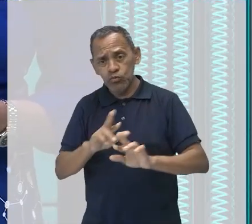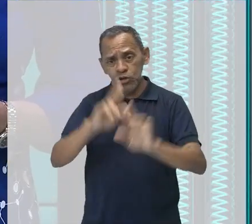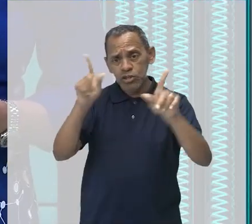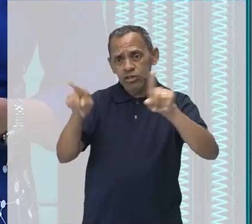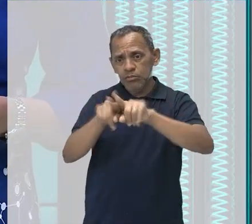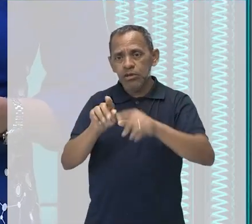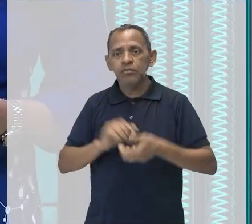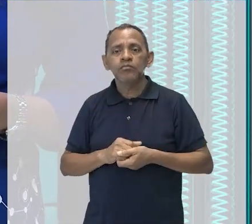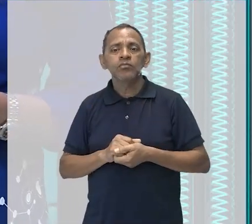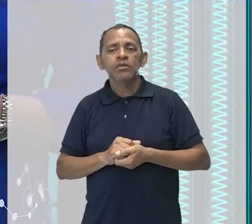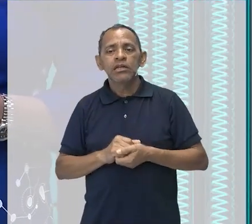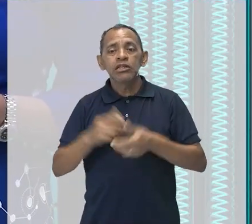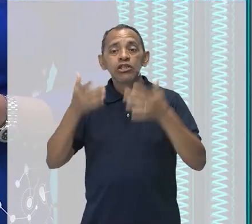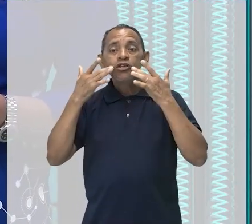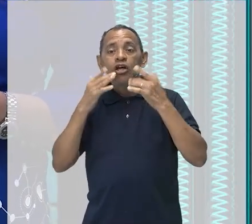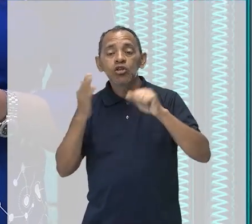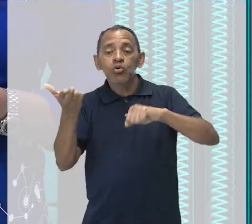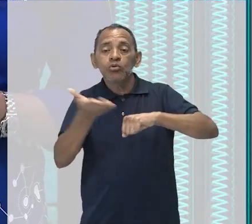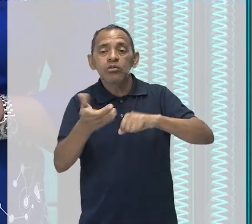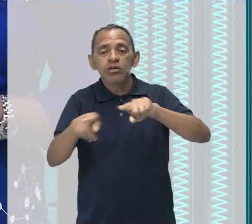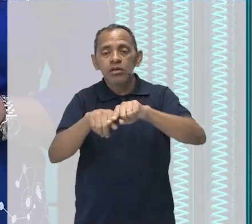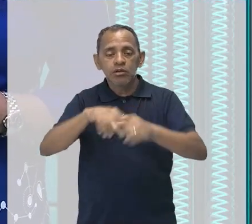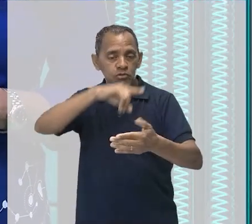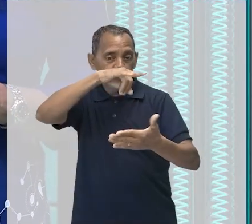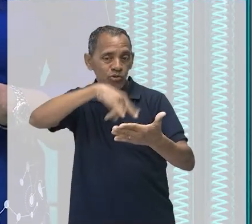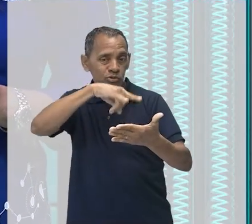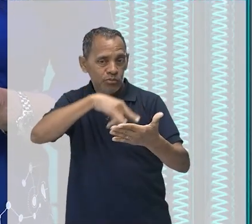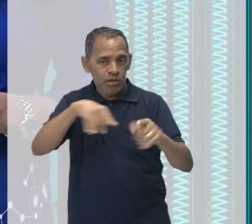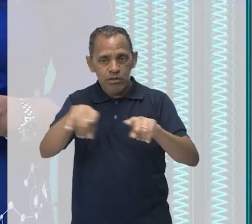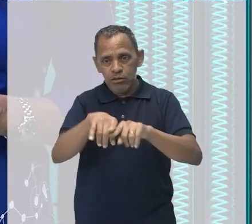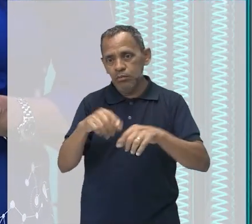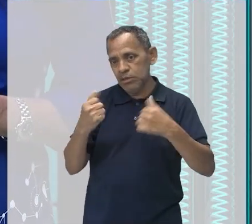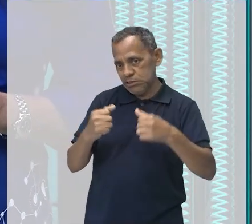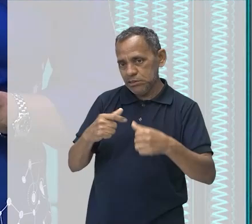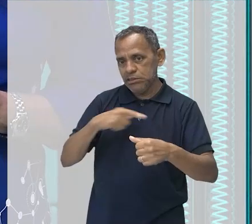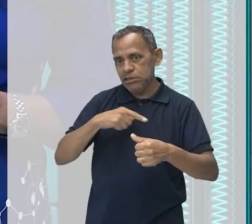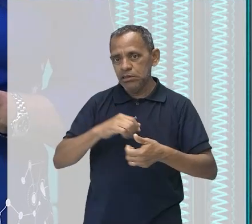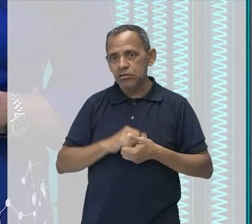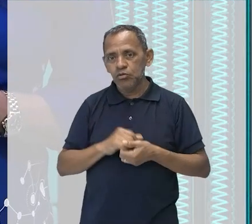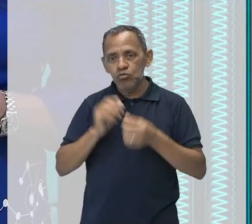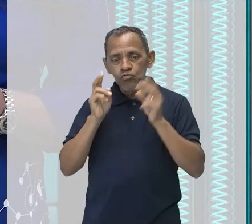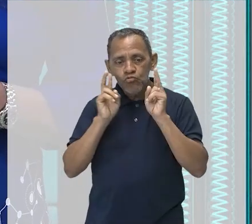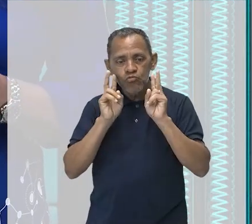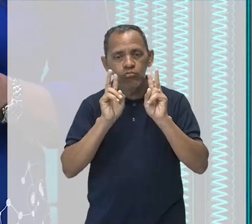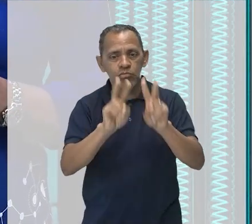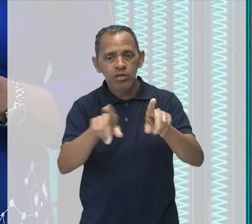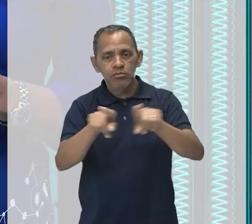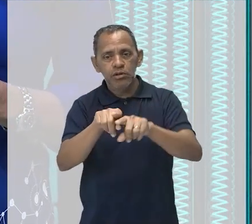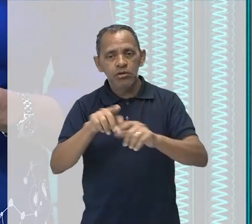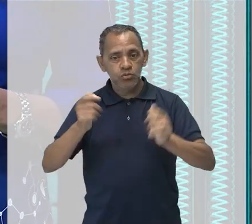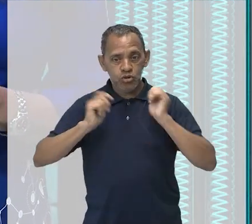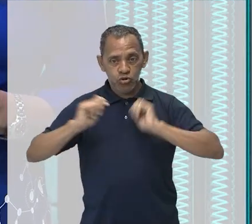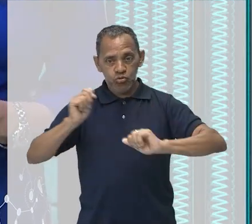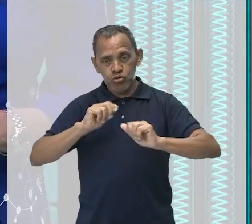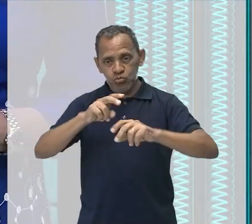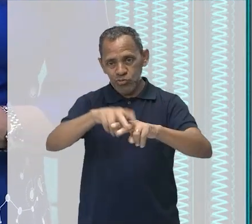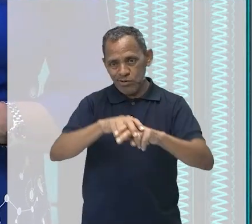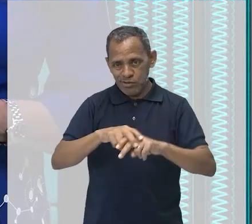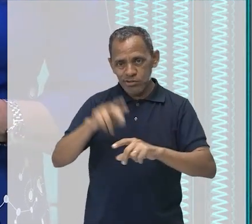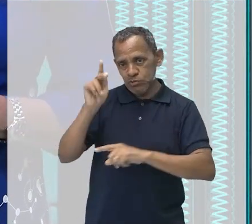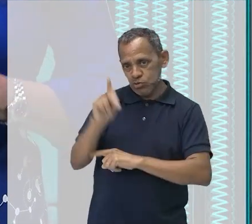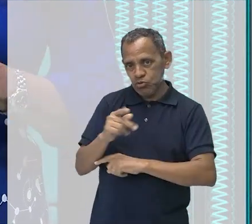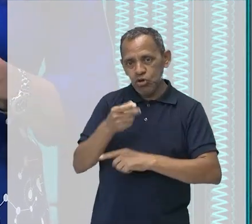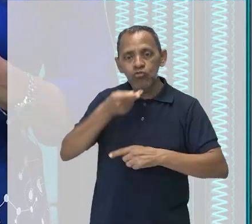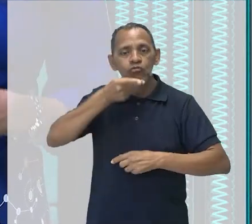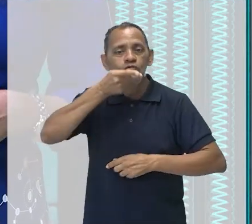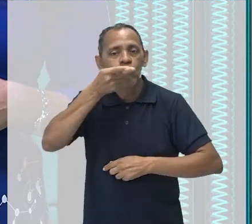diferente. E teatro contemporâneo, o teatro documentário, onde os atores, através de